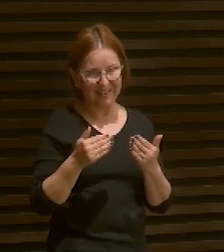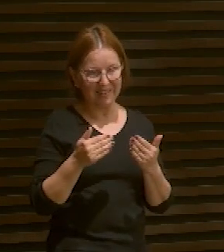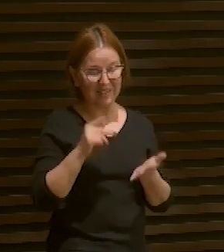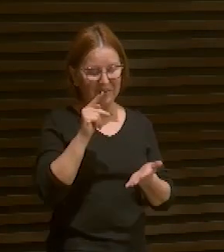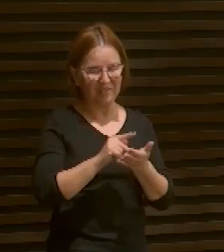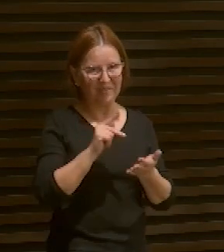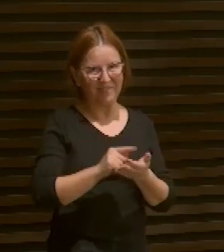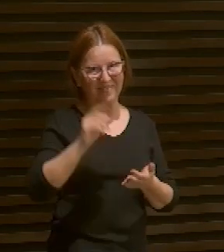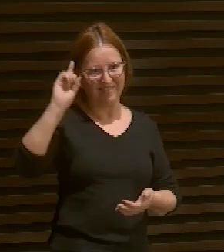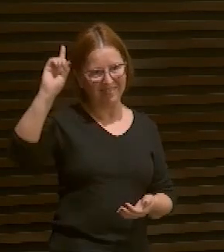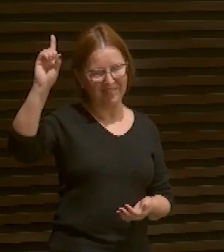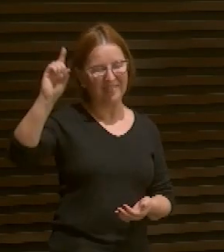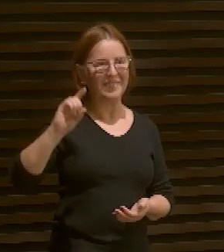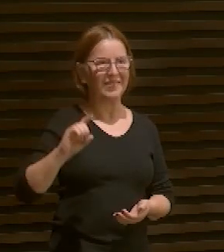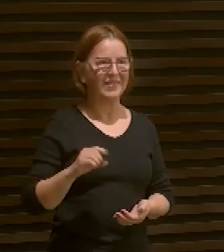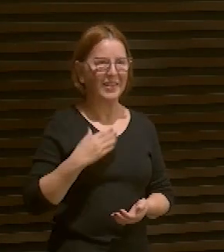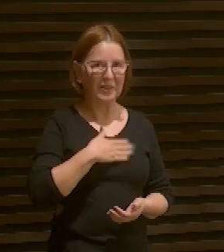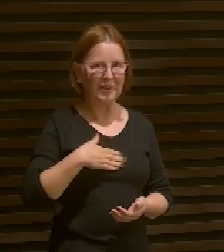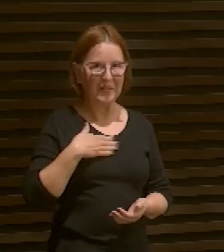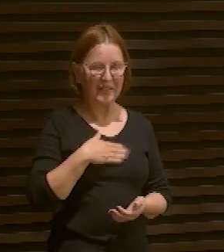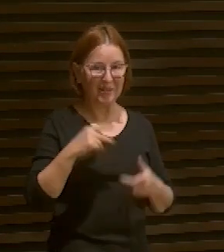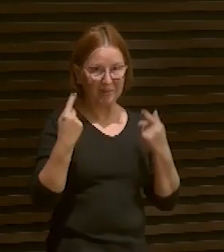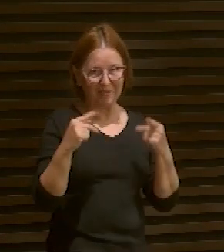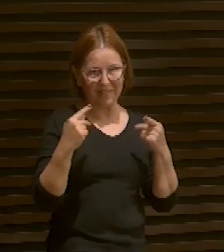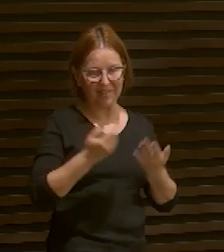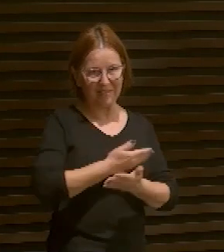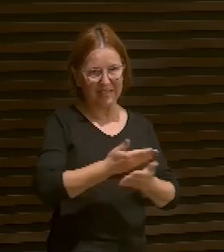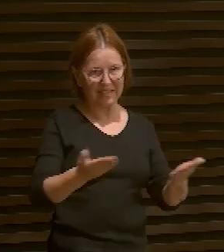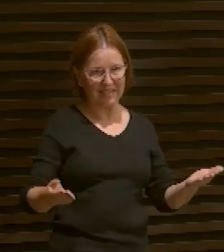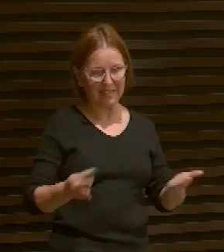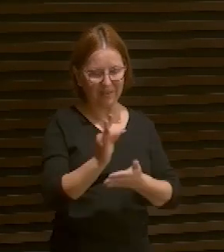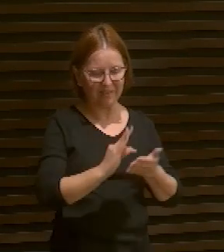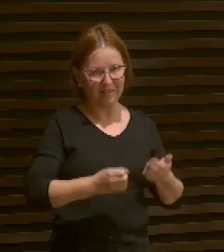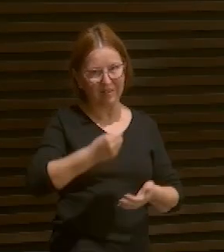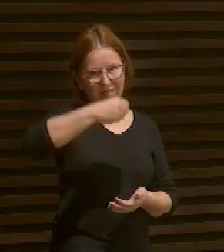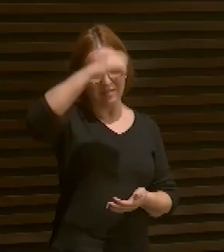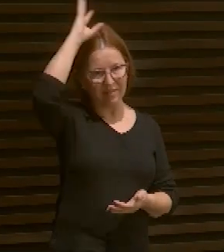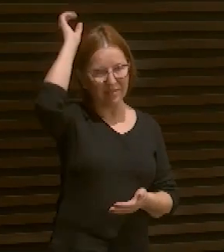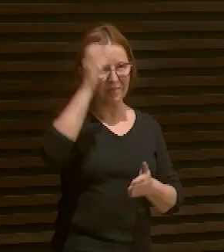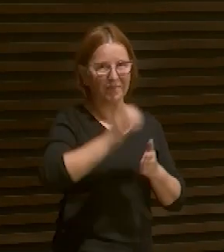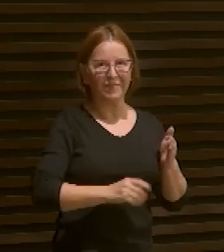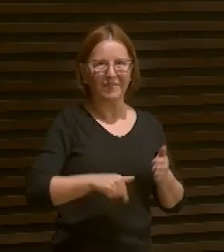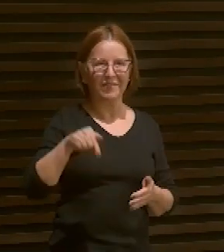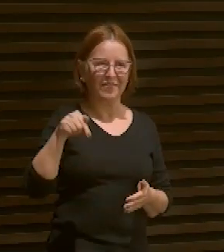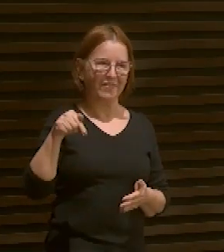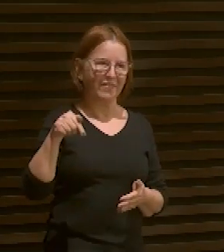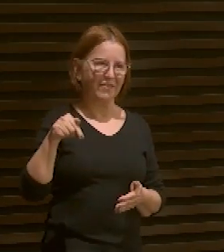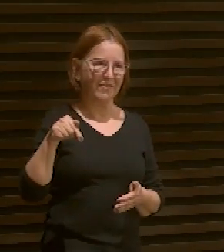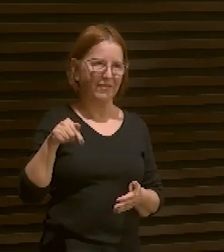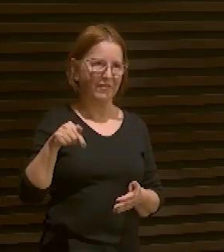Deus. Então eu gostaria de compartilhar com os irmãos o texto que está em Romanos, capítulo 7,